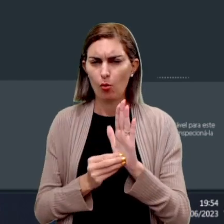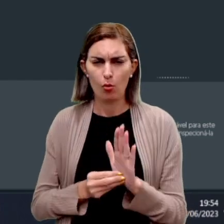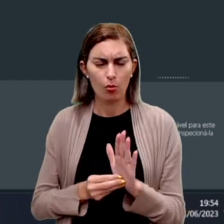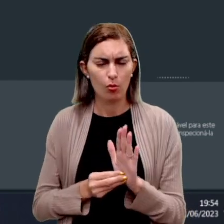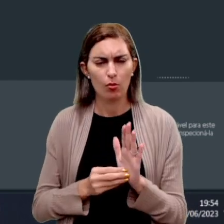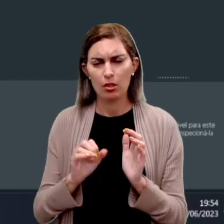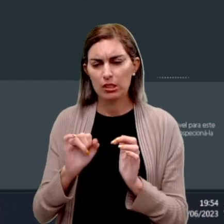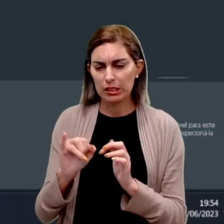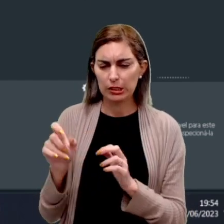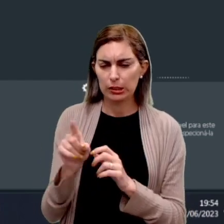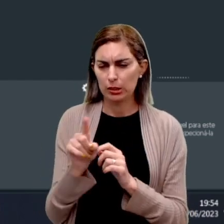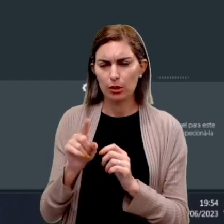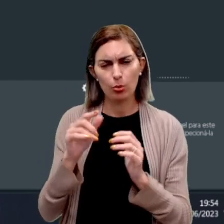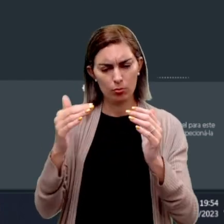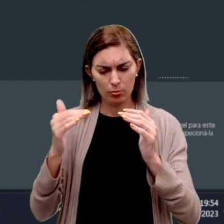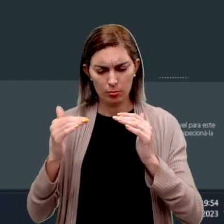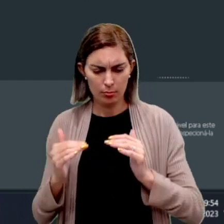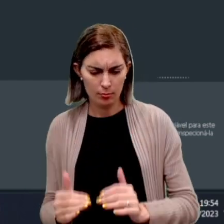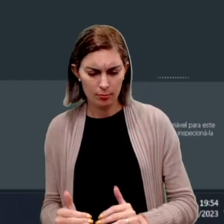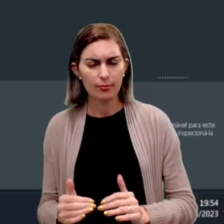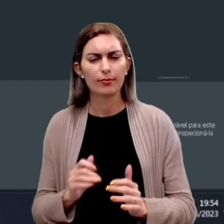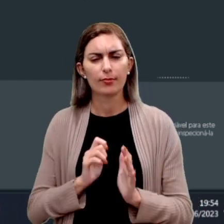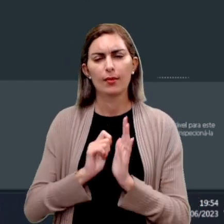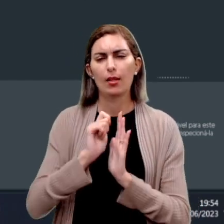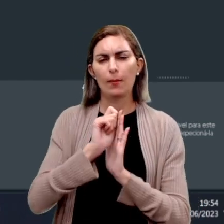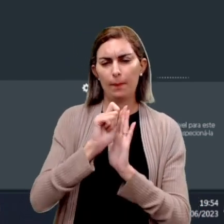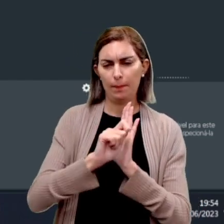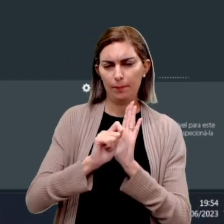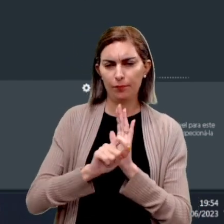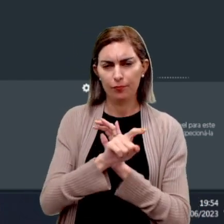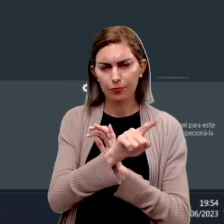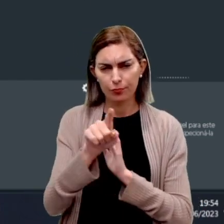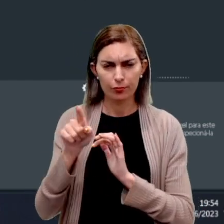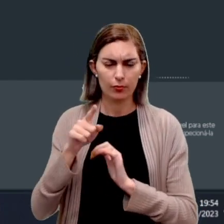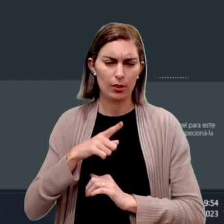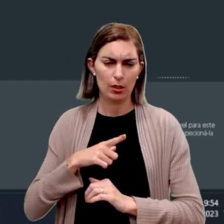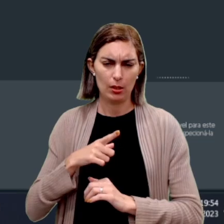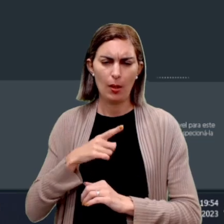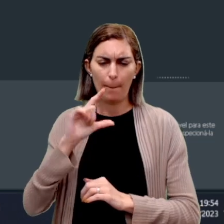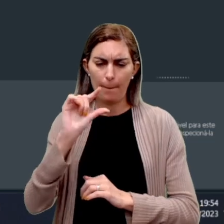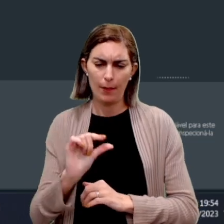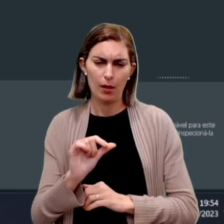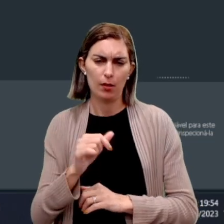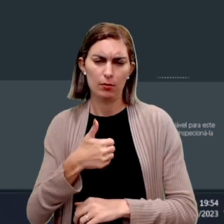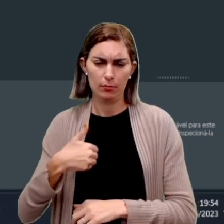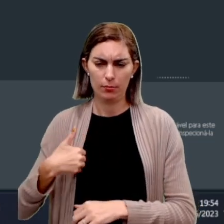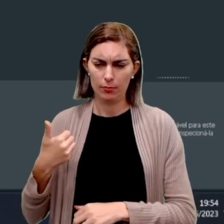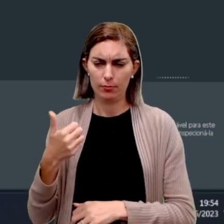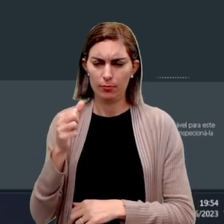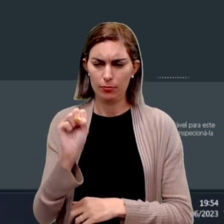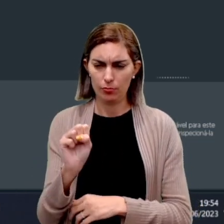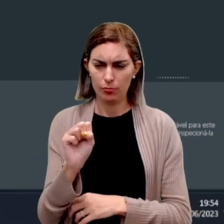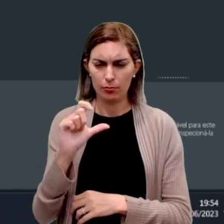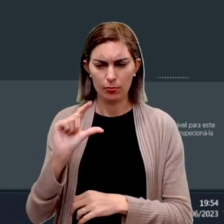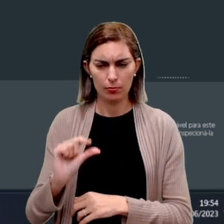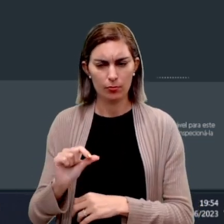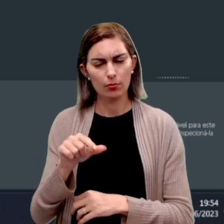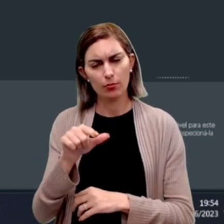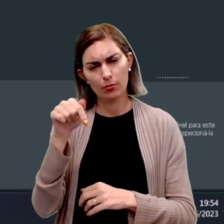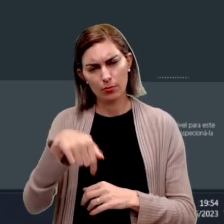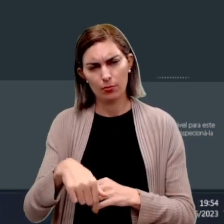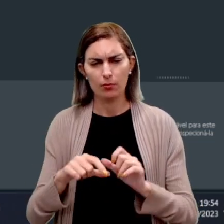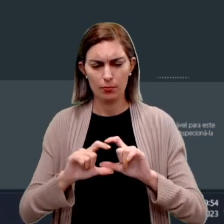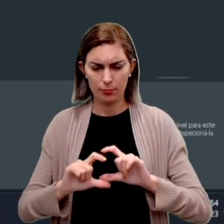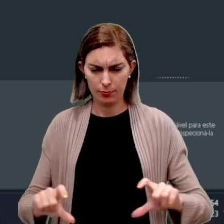se não lá embaixo e vai escrever, você tem menos de 18 anos. Então, lá embaixo, no bloco